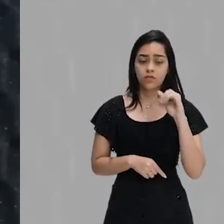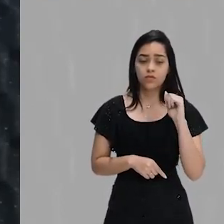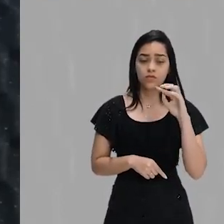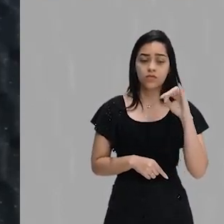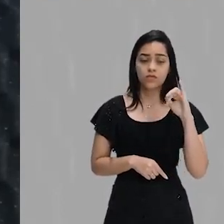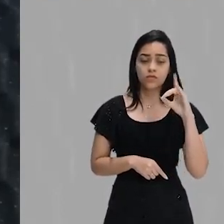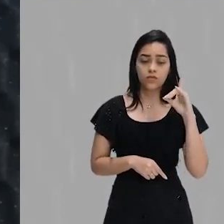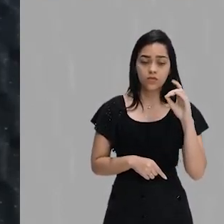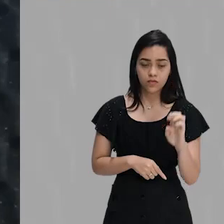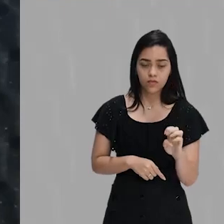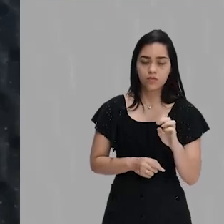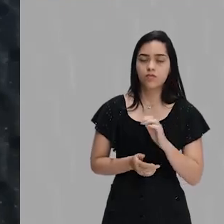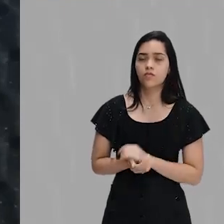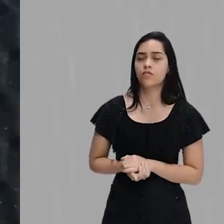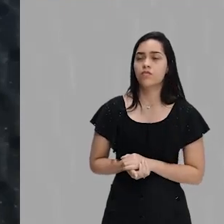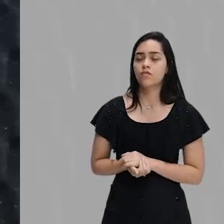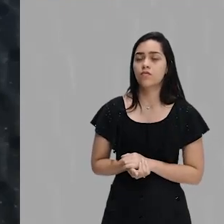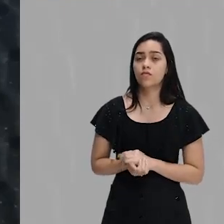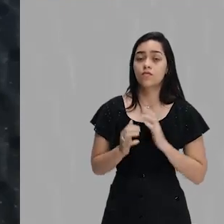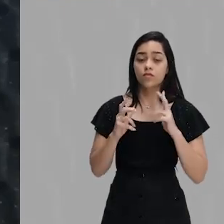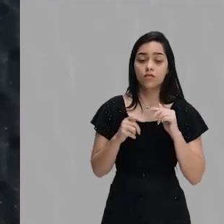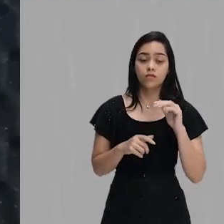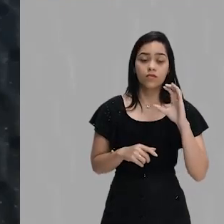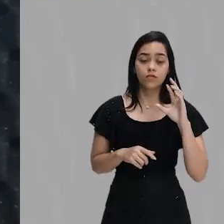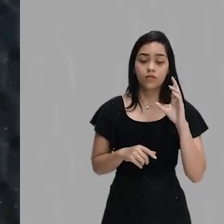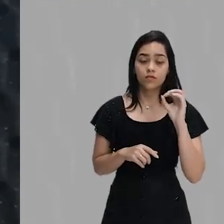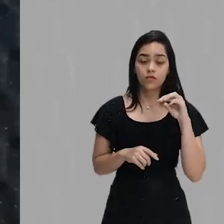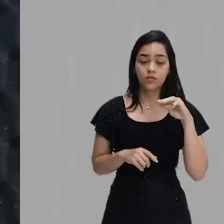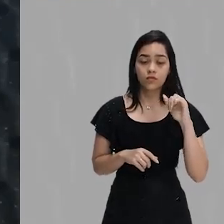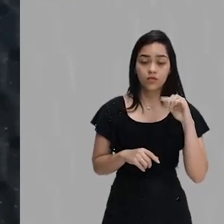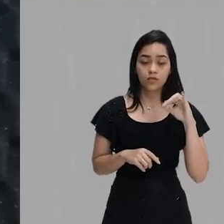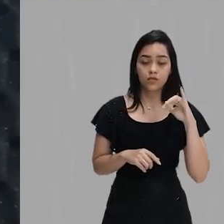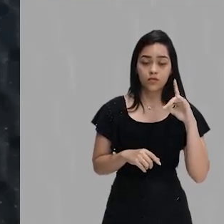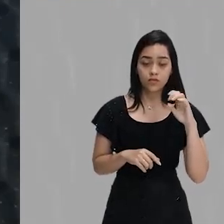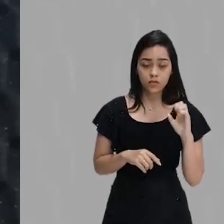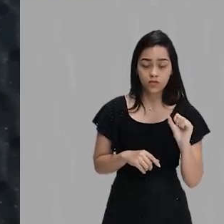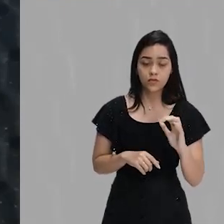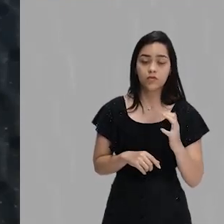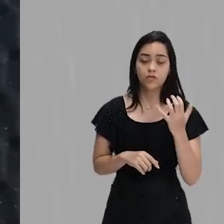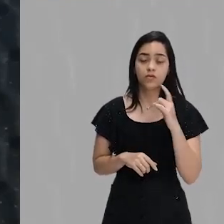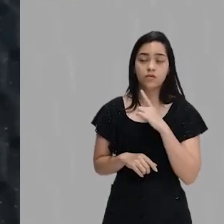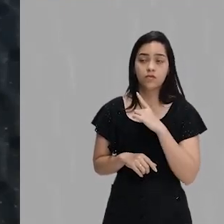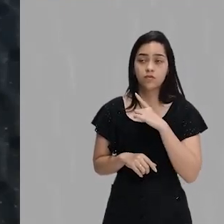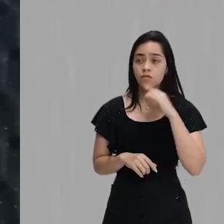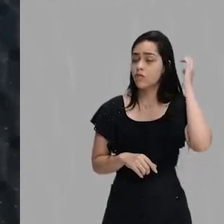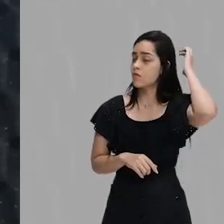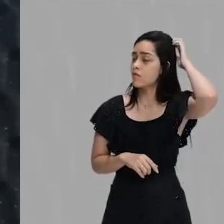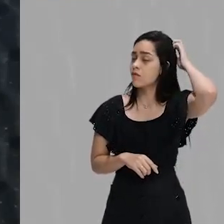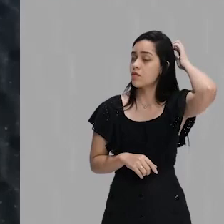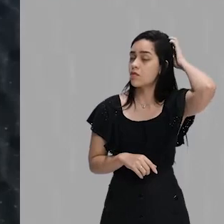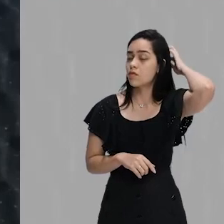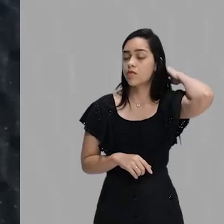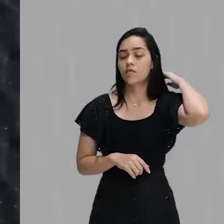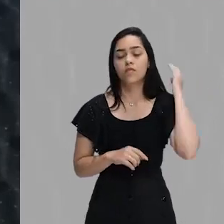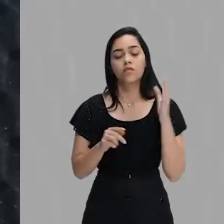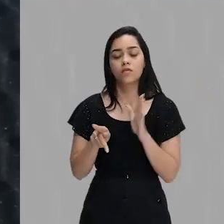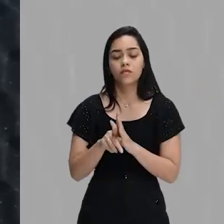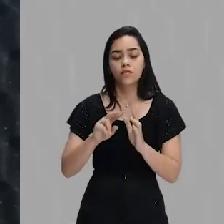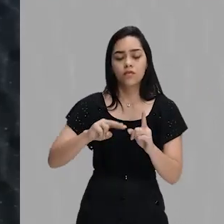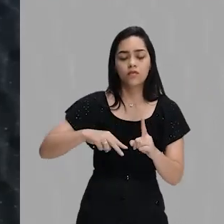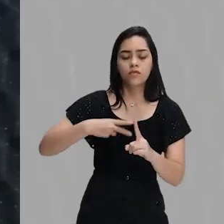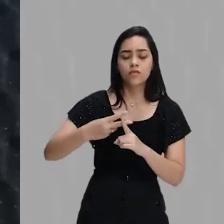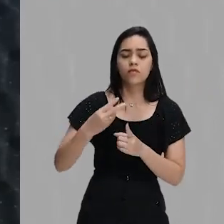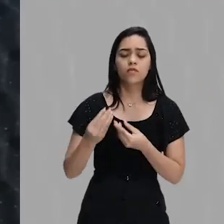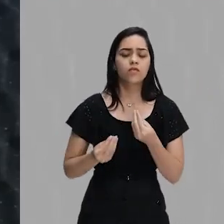cromátide. As cromátides, elas ocorrem nos cromossomos duplicados. E quando é que